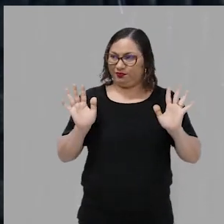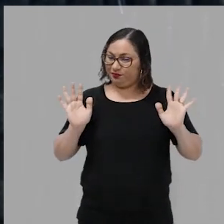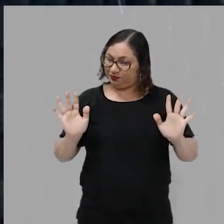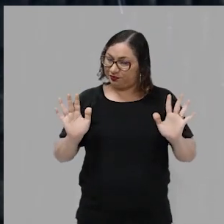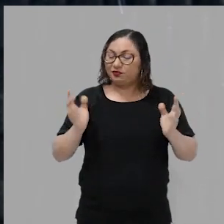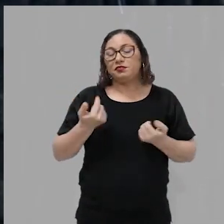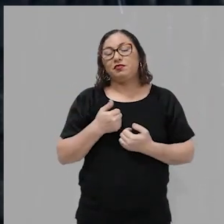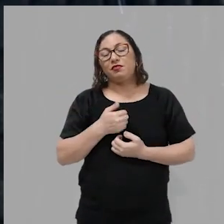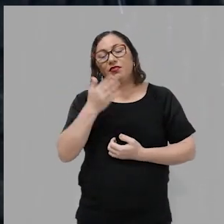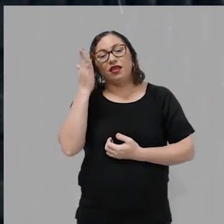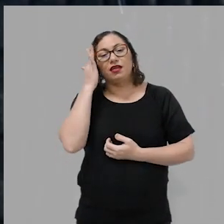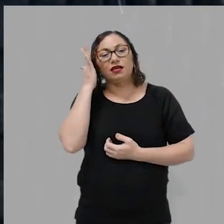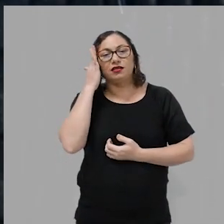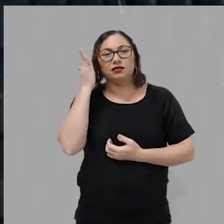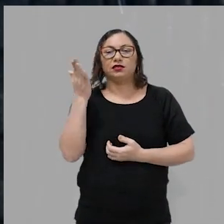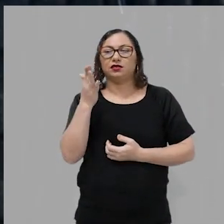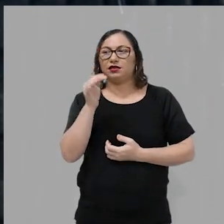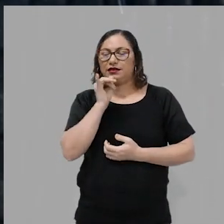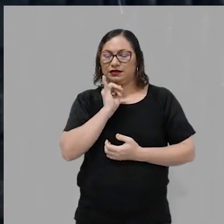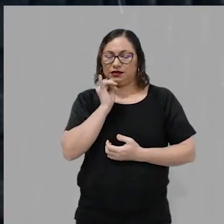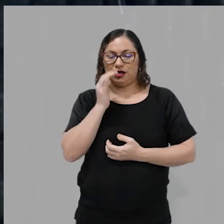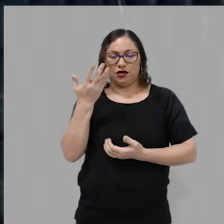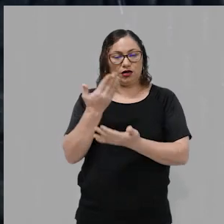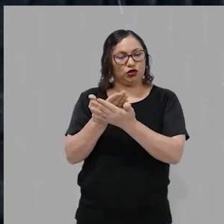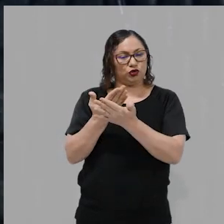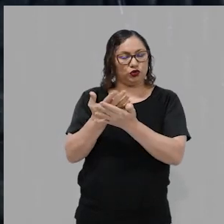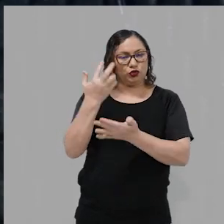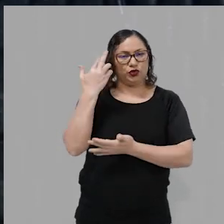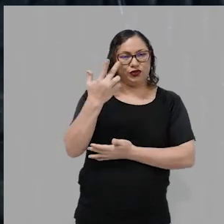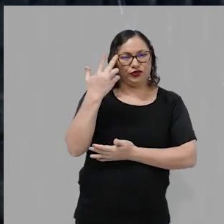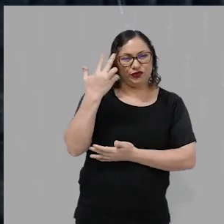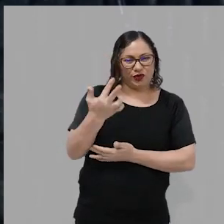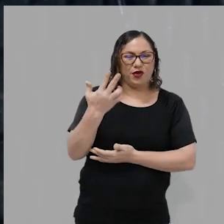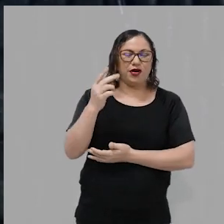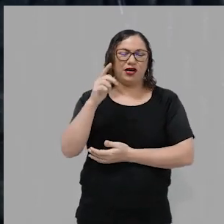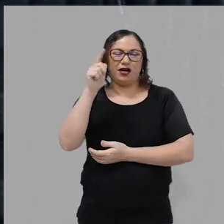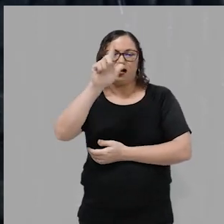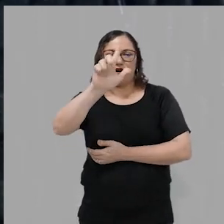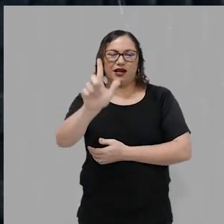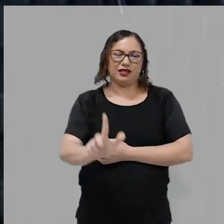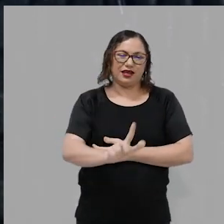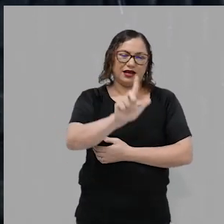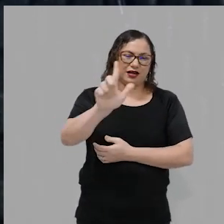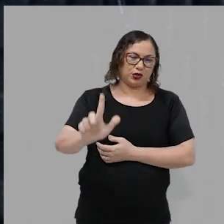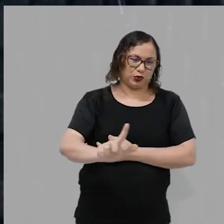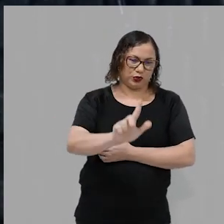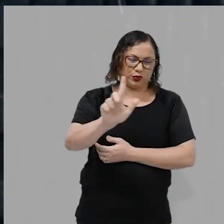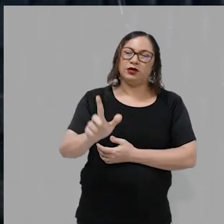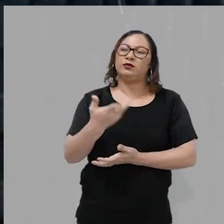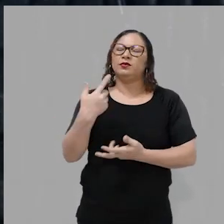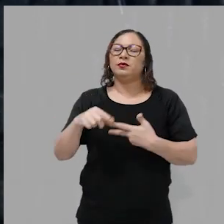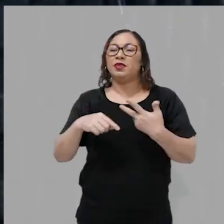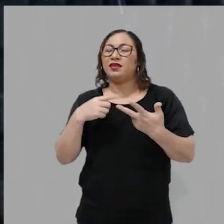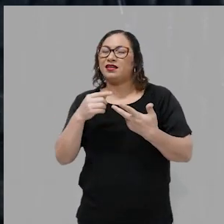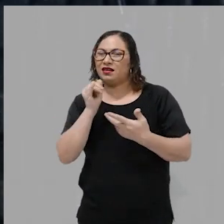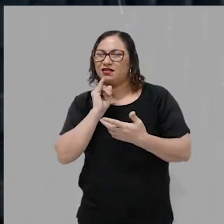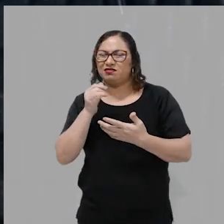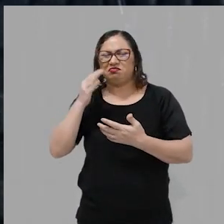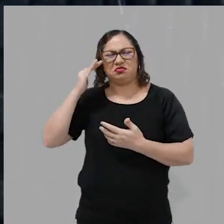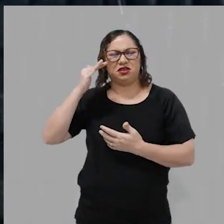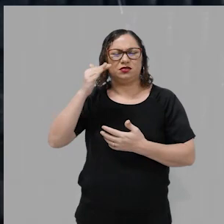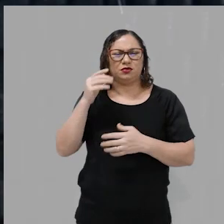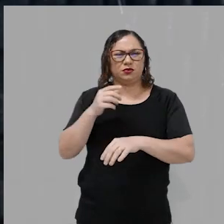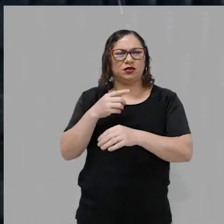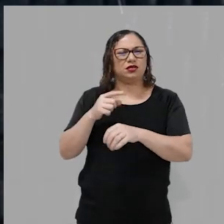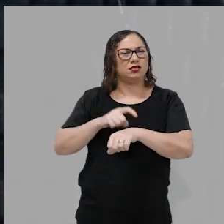vamos entender que quando vocês estudam história, quando vocês estudam literatura, né, principalmente desse período do Brasil no